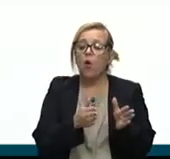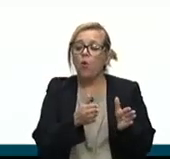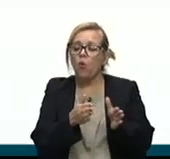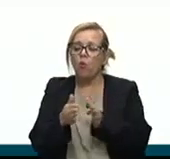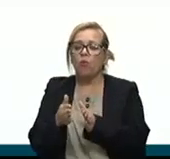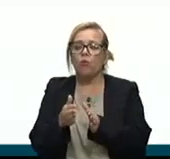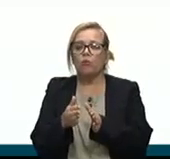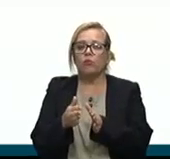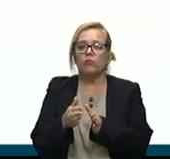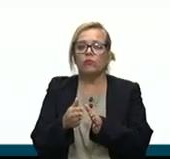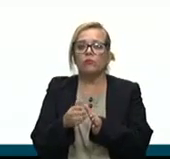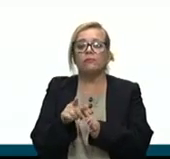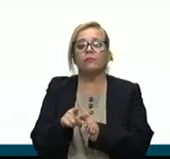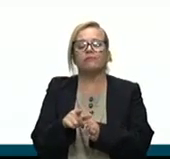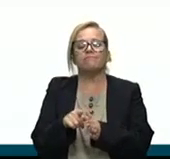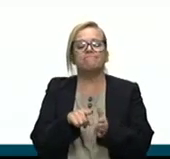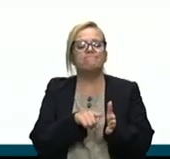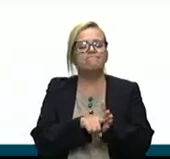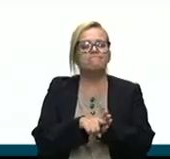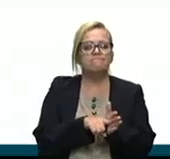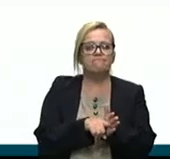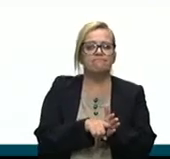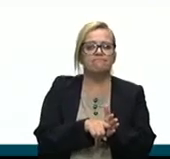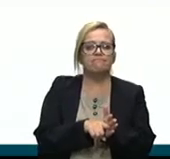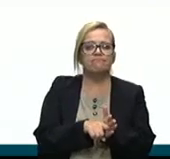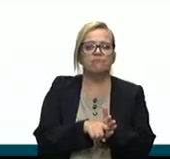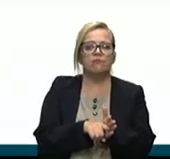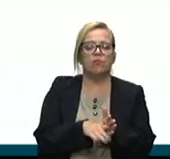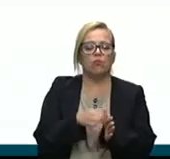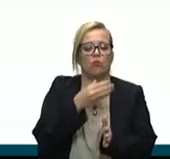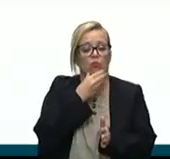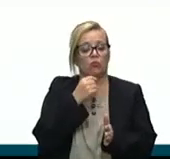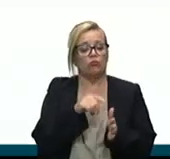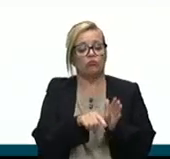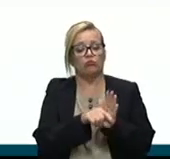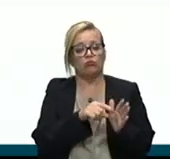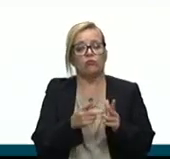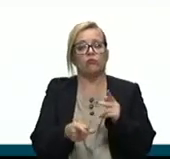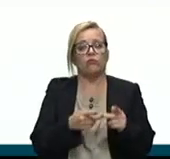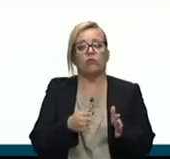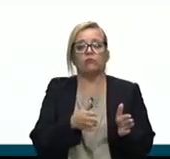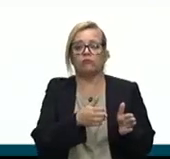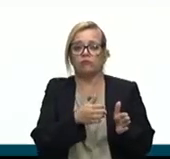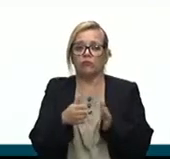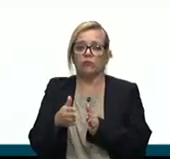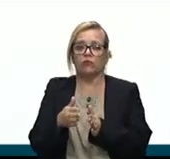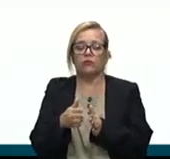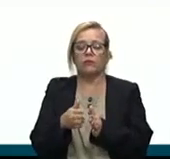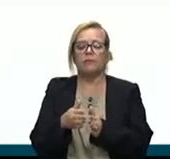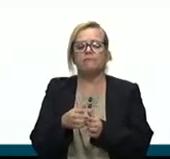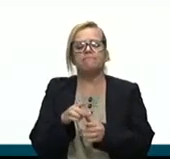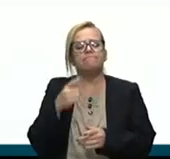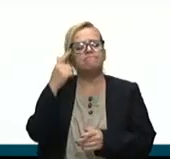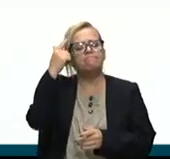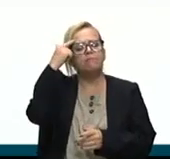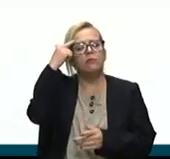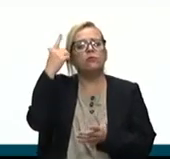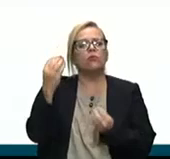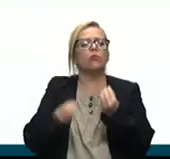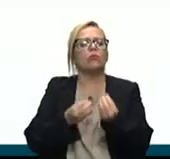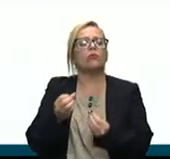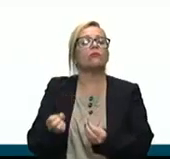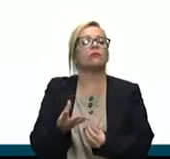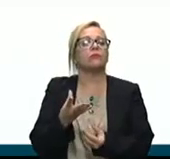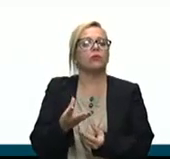de confiança para a estimativa. Alguns autores também denominam de intervalo de previsão. Bom, como que